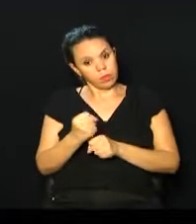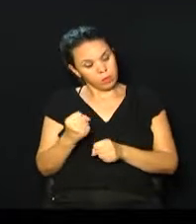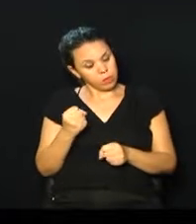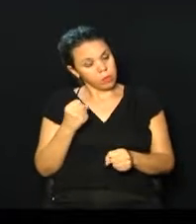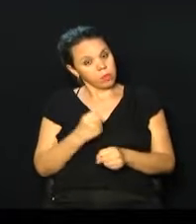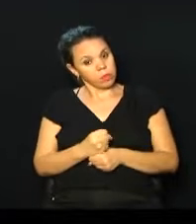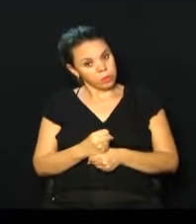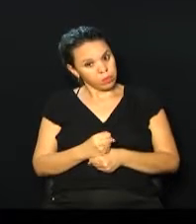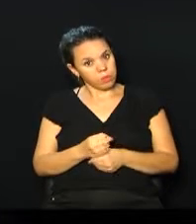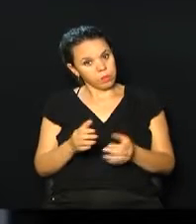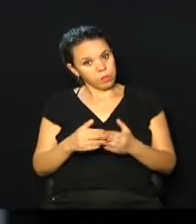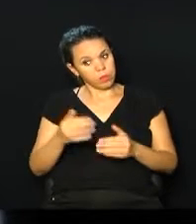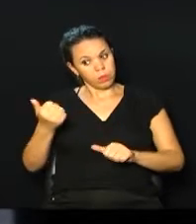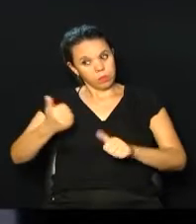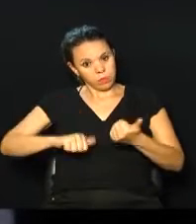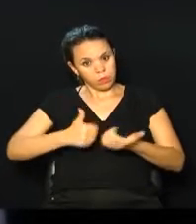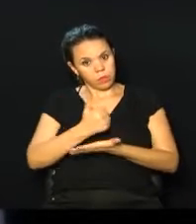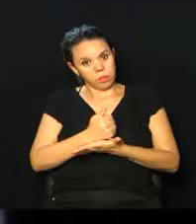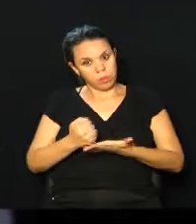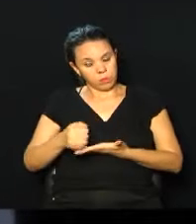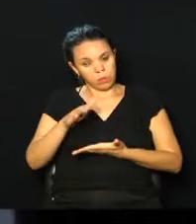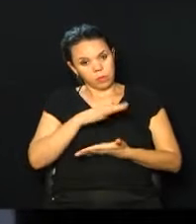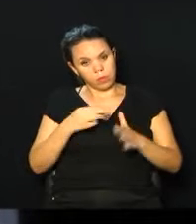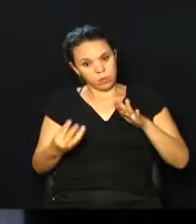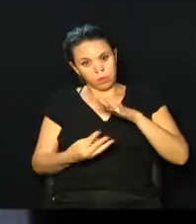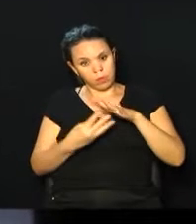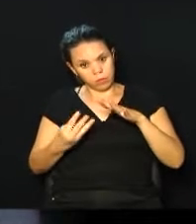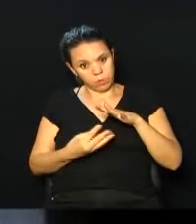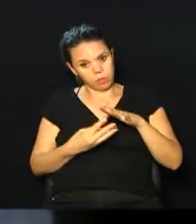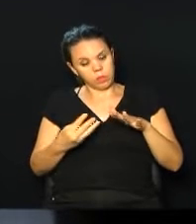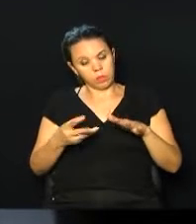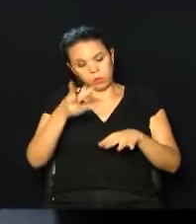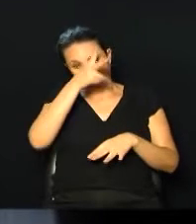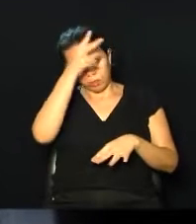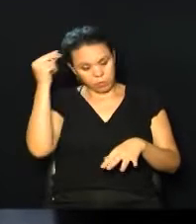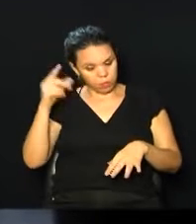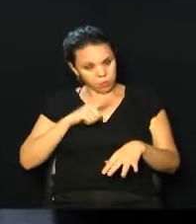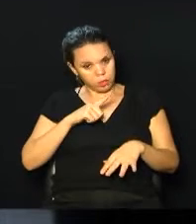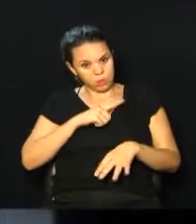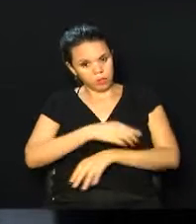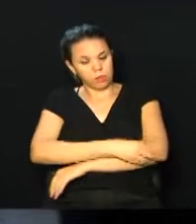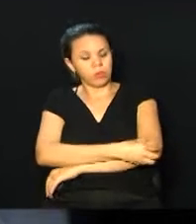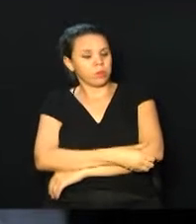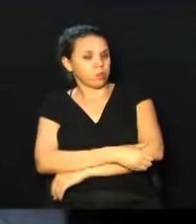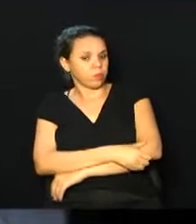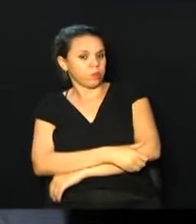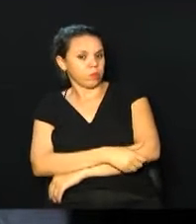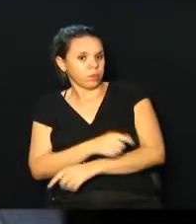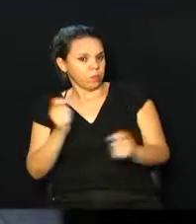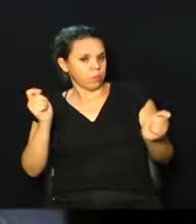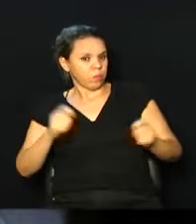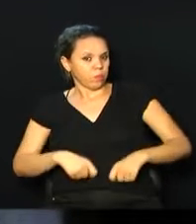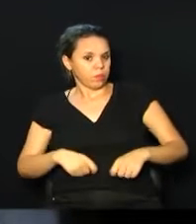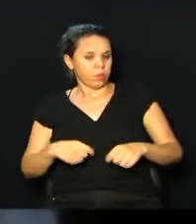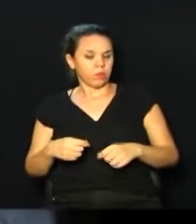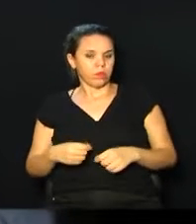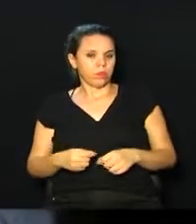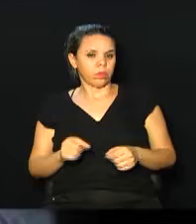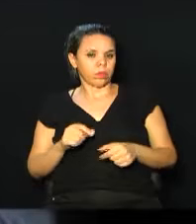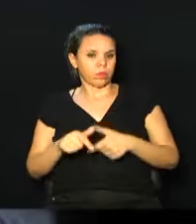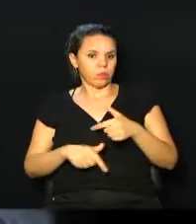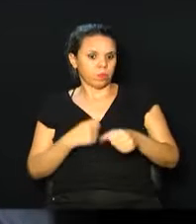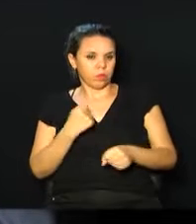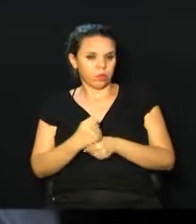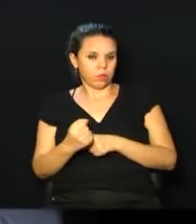as licitações públicas e tudo mais, e termos a competência para executar estas